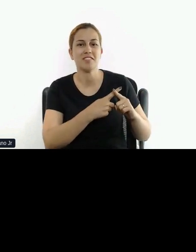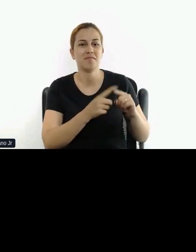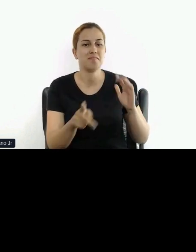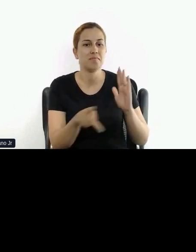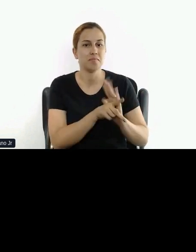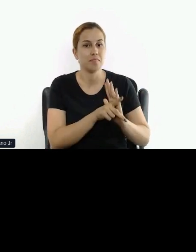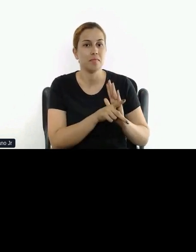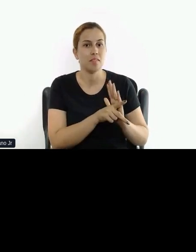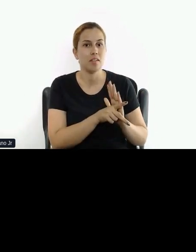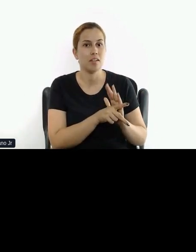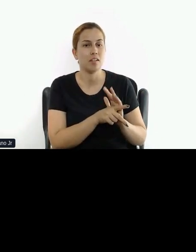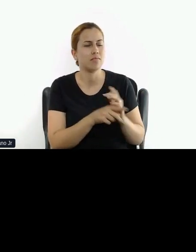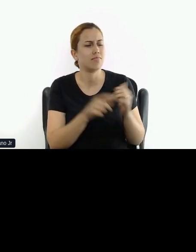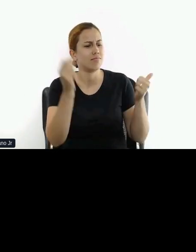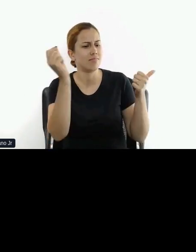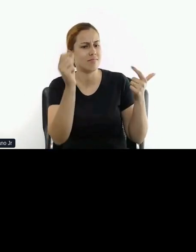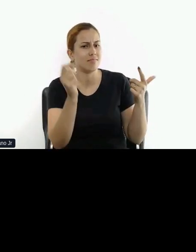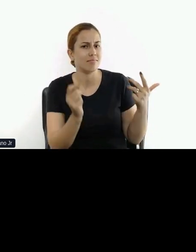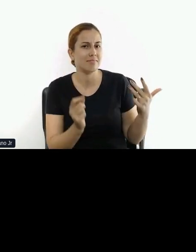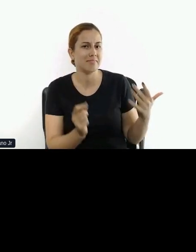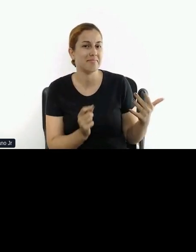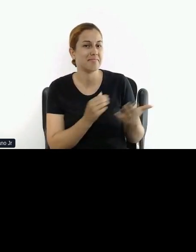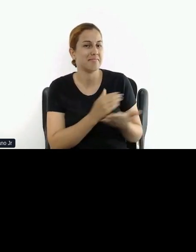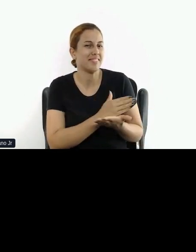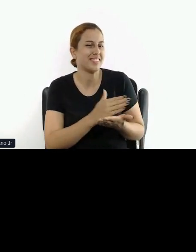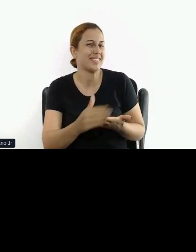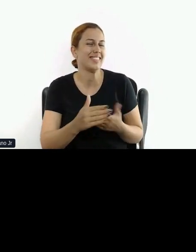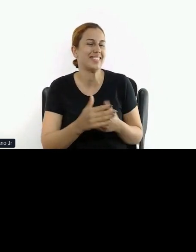aqui iniciais, para a gente começar a conversar.